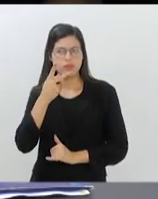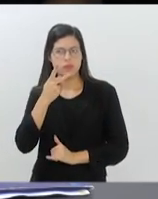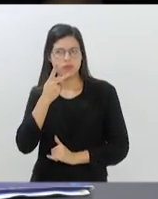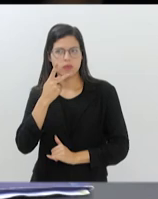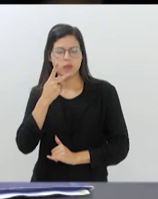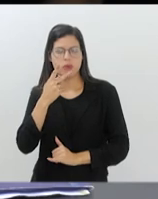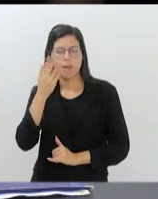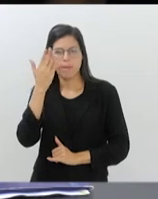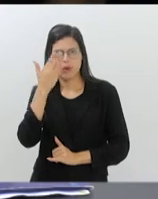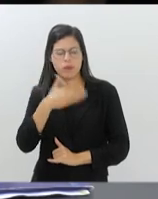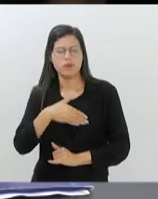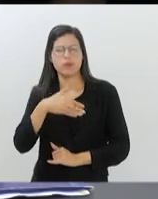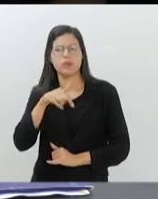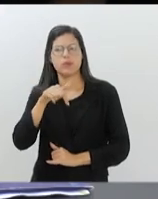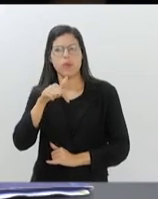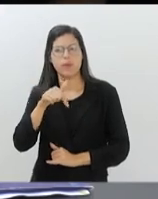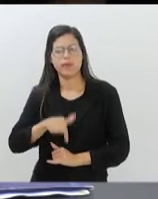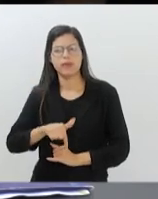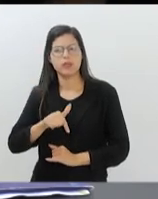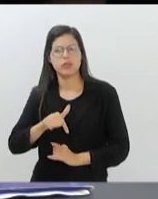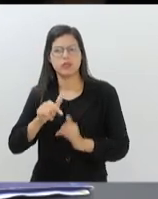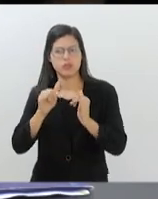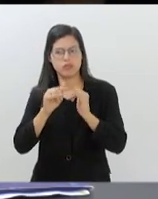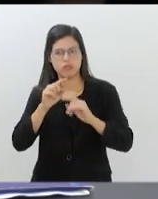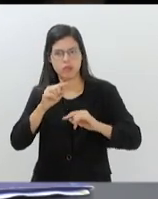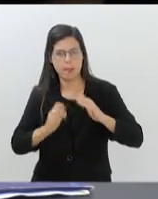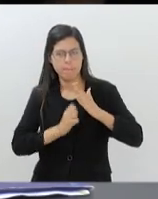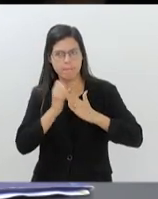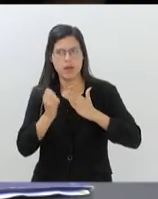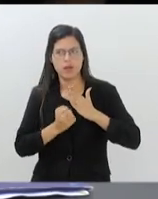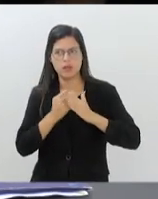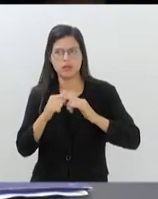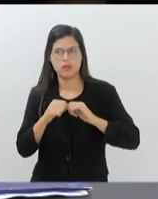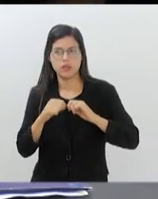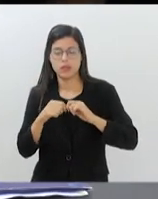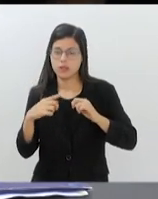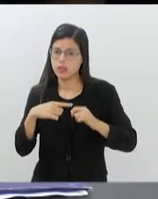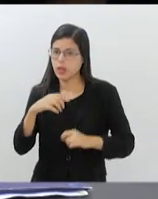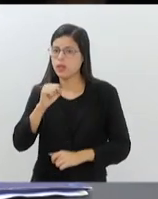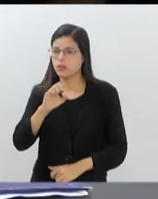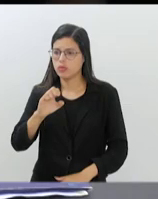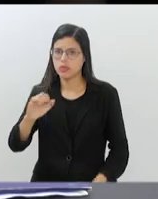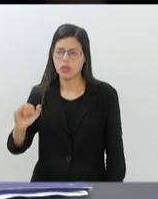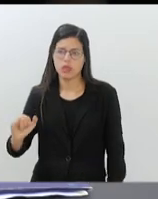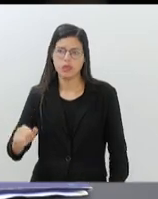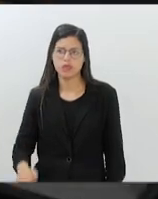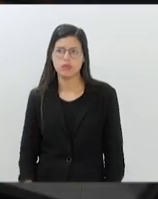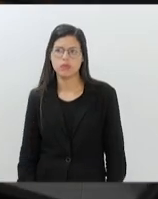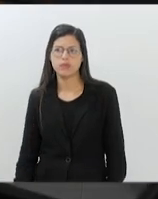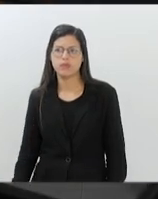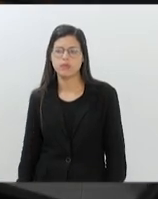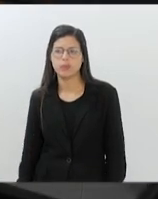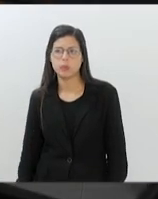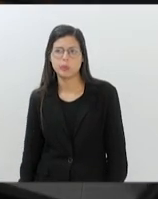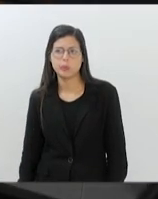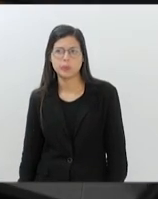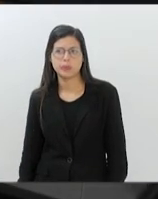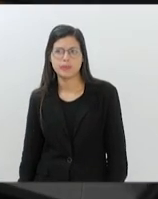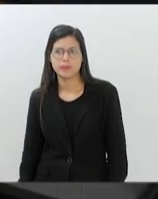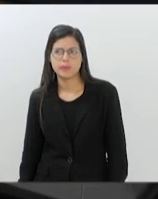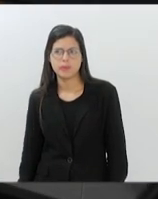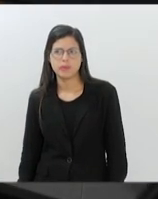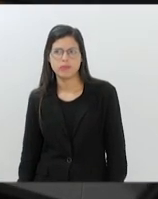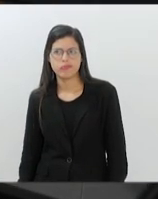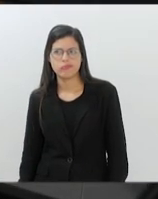comprovações os veículos que veicularam tudo isso Não antes disso me permite retornar Presidente a gente parou